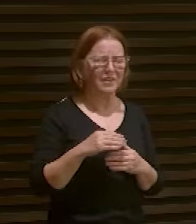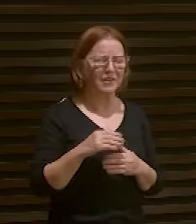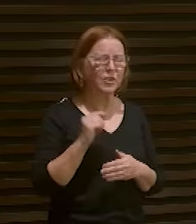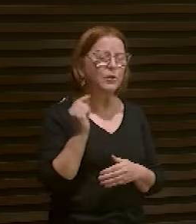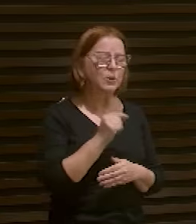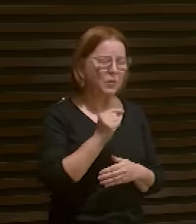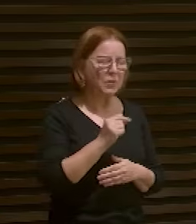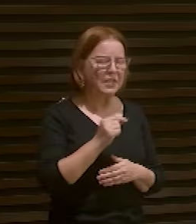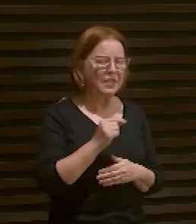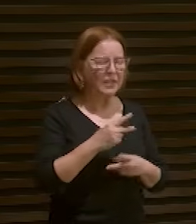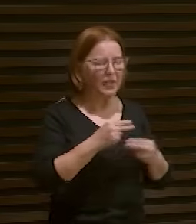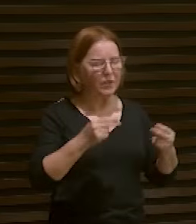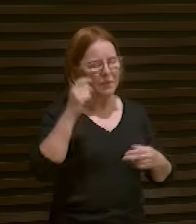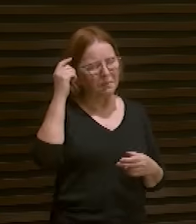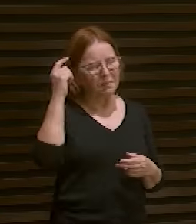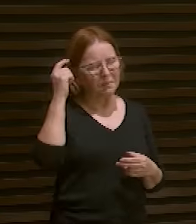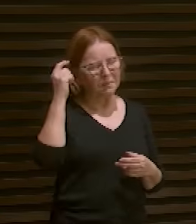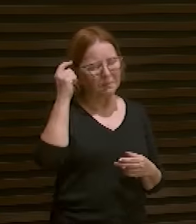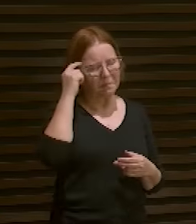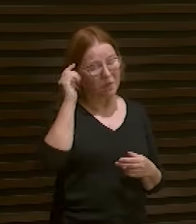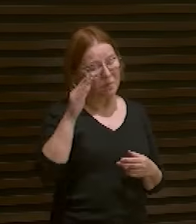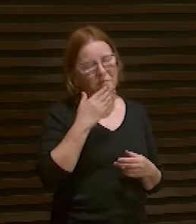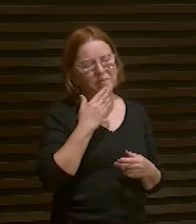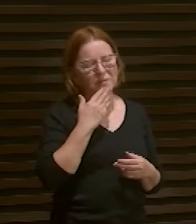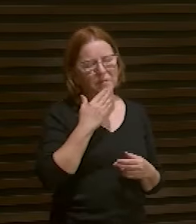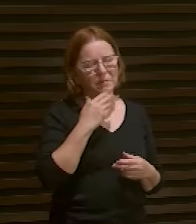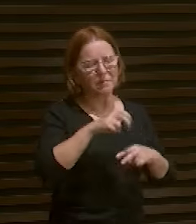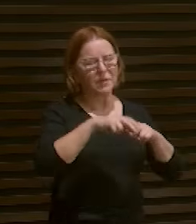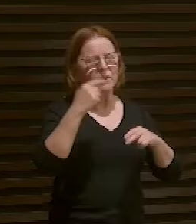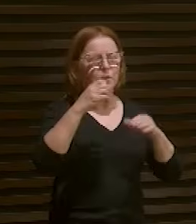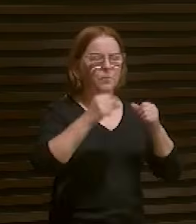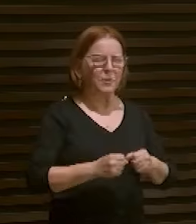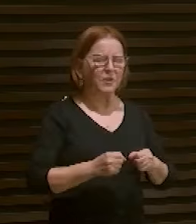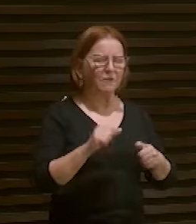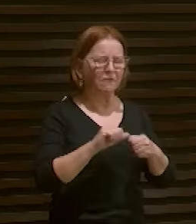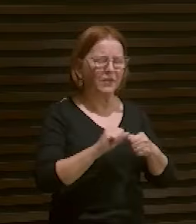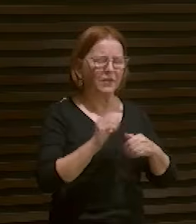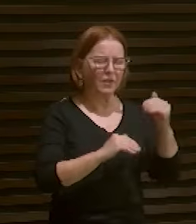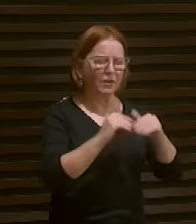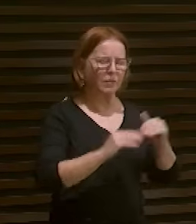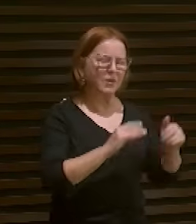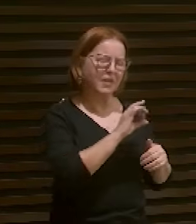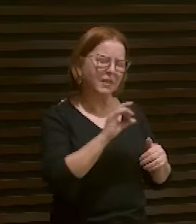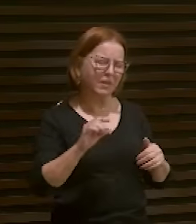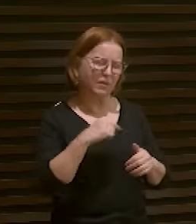ou pensamos, segundo o teu próprio poder, Pai, que opera em cada um de nós. Amém.